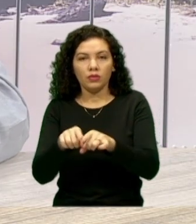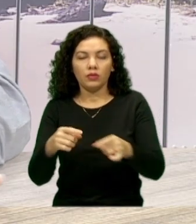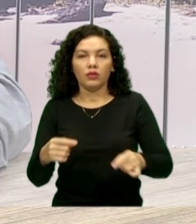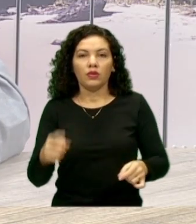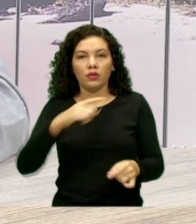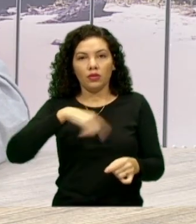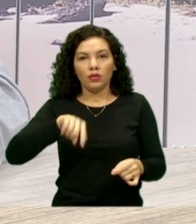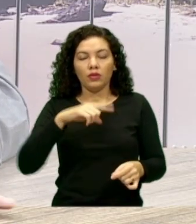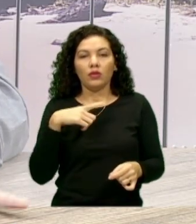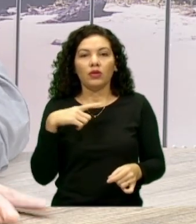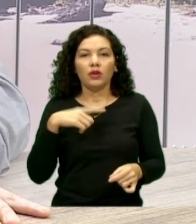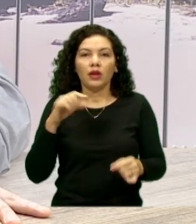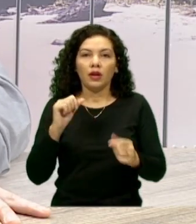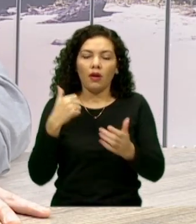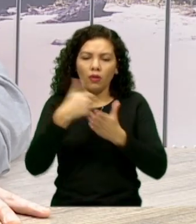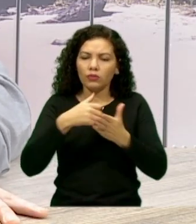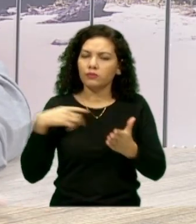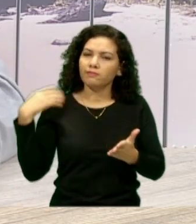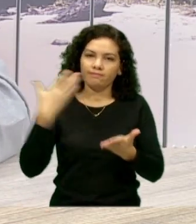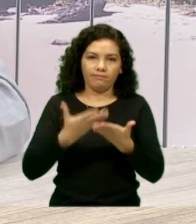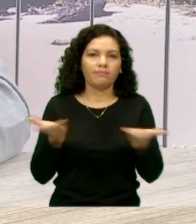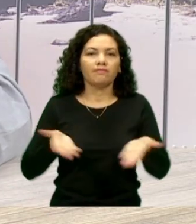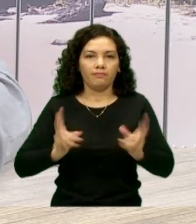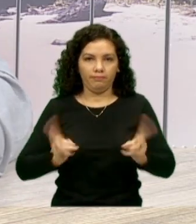E nós temos essa luta contínua.